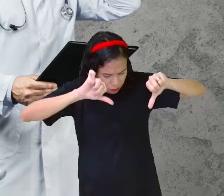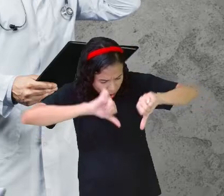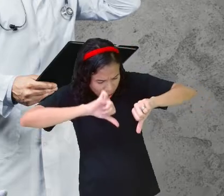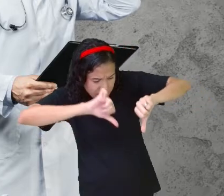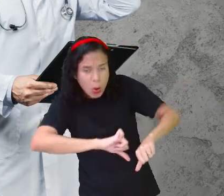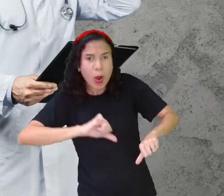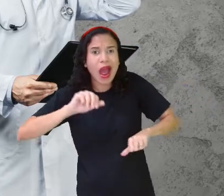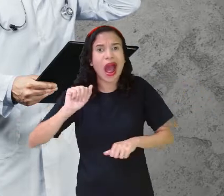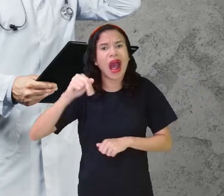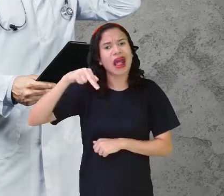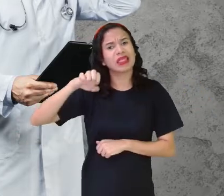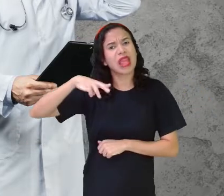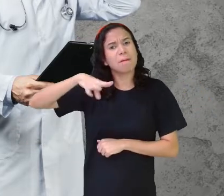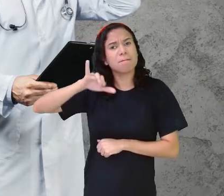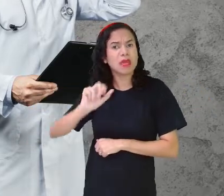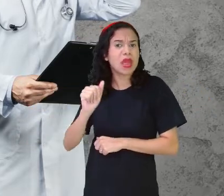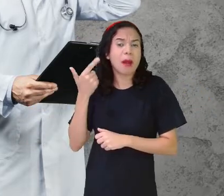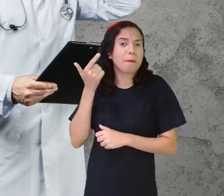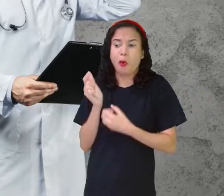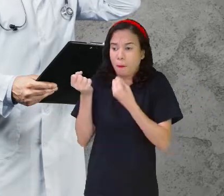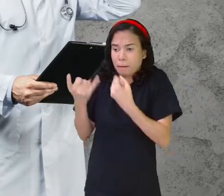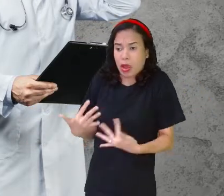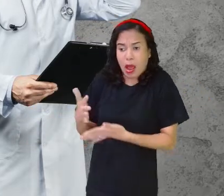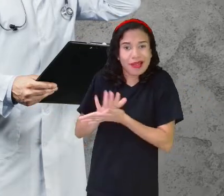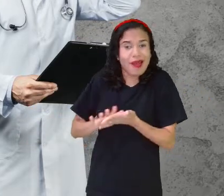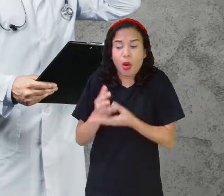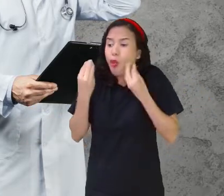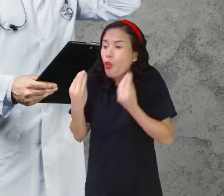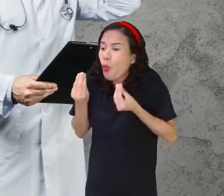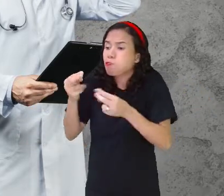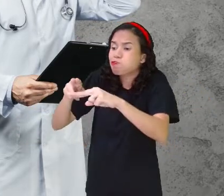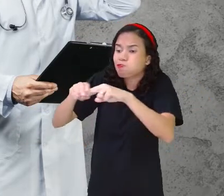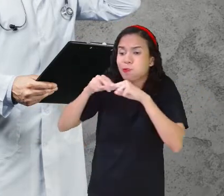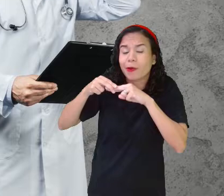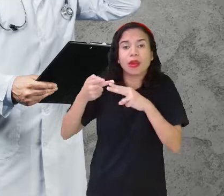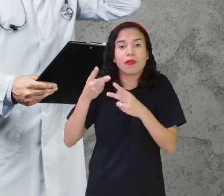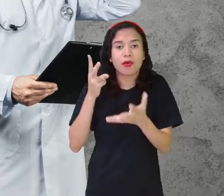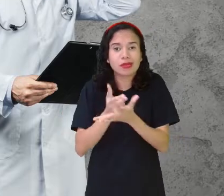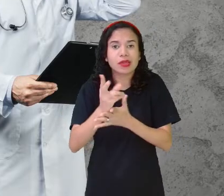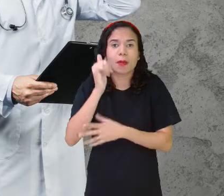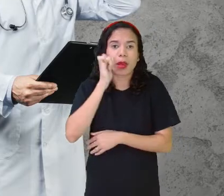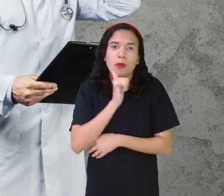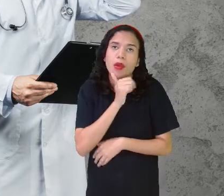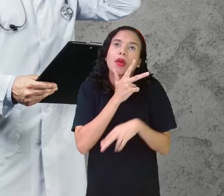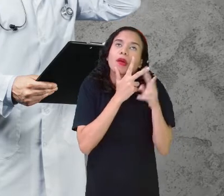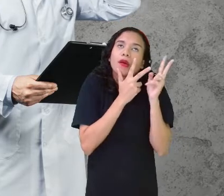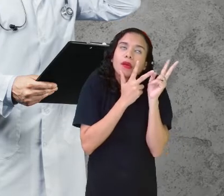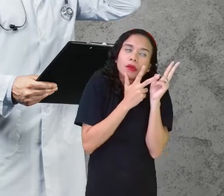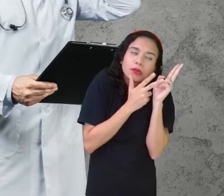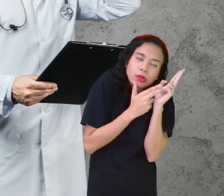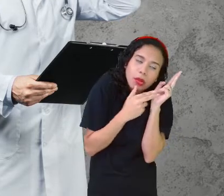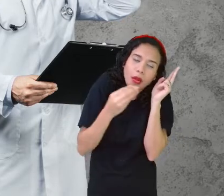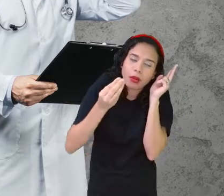muito acelerada e sem explicação. Ela sempre continuava adormecida e